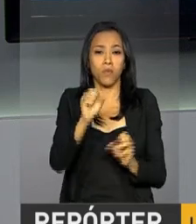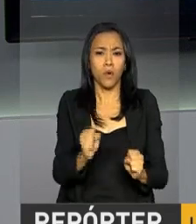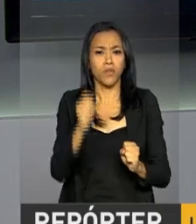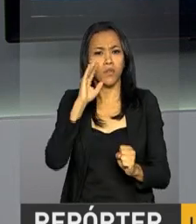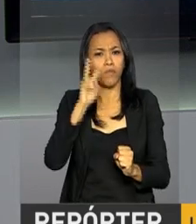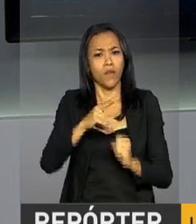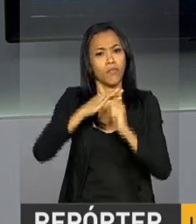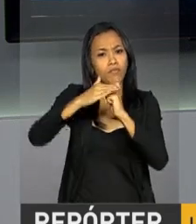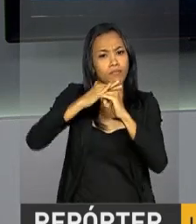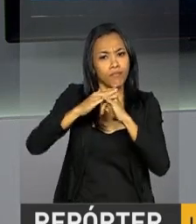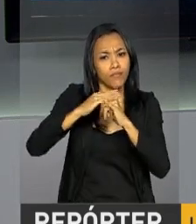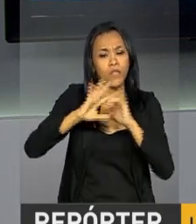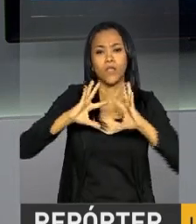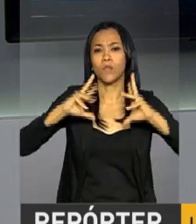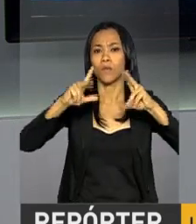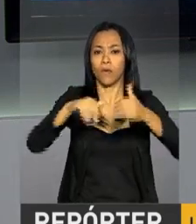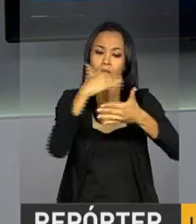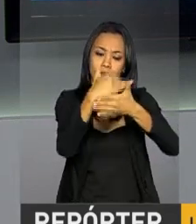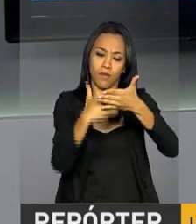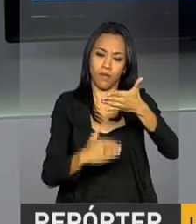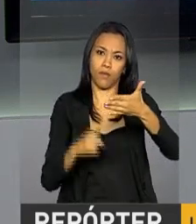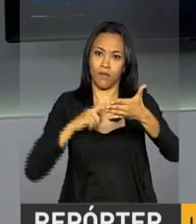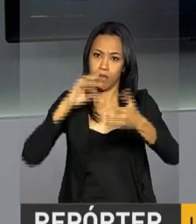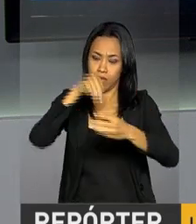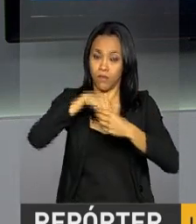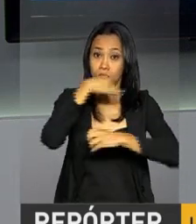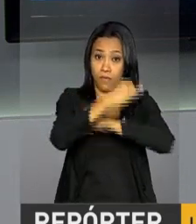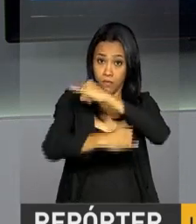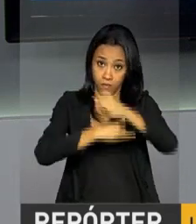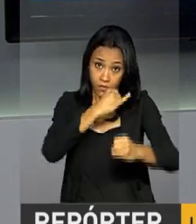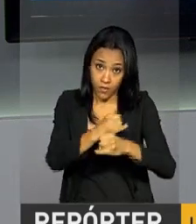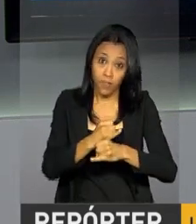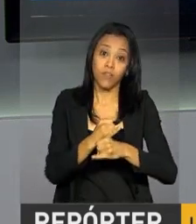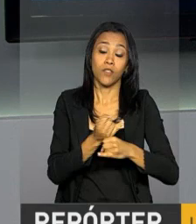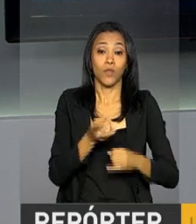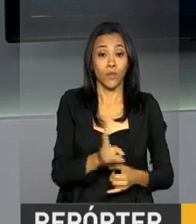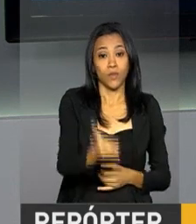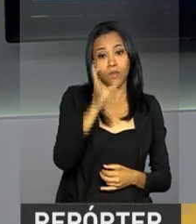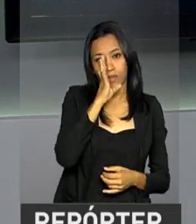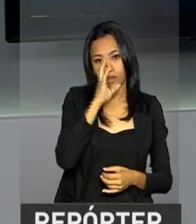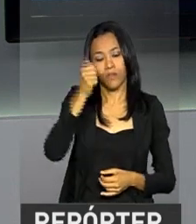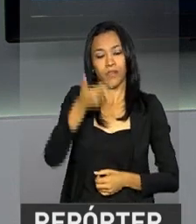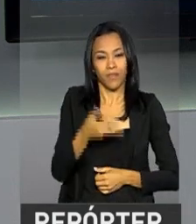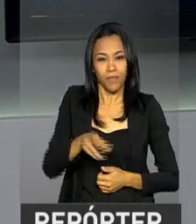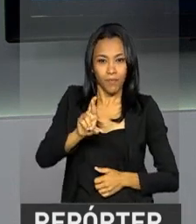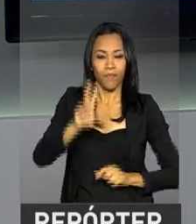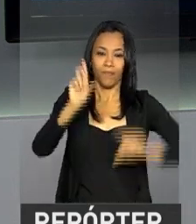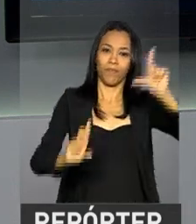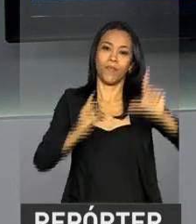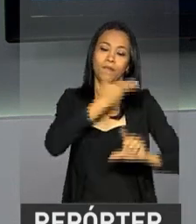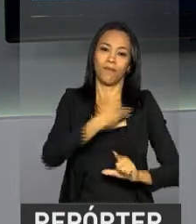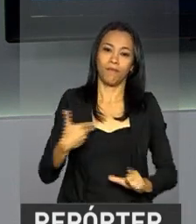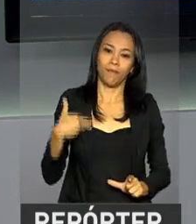no YouTube. E toda a nossa programação também está na página da NBR na internet. Continue com a gente